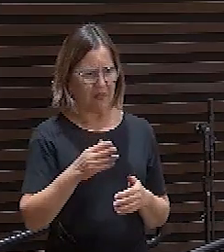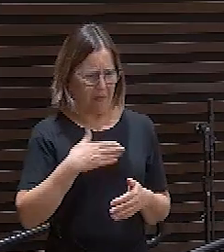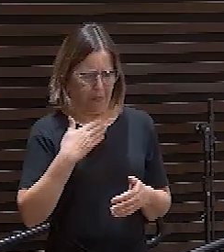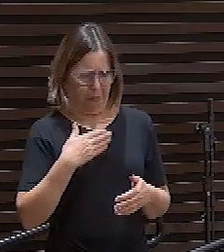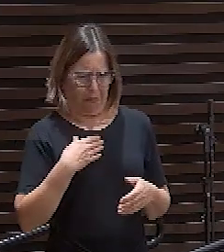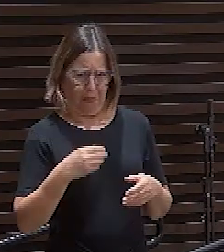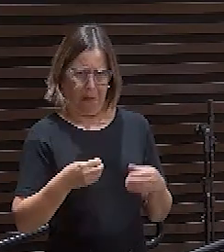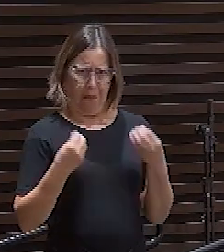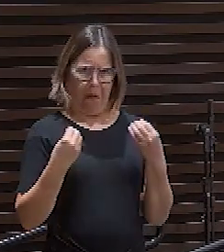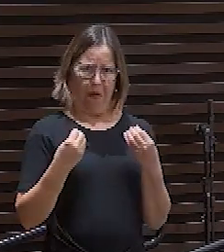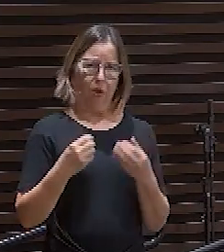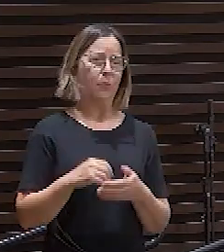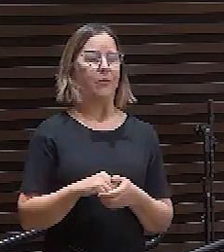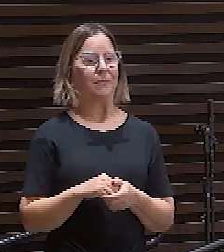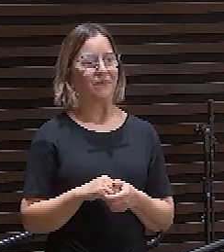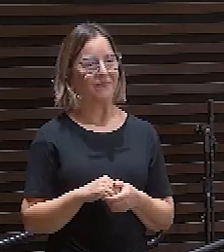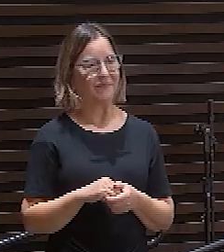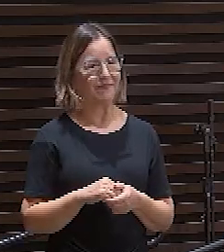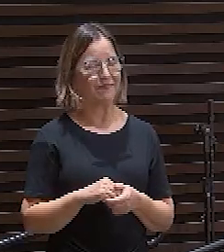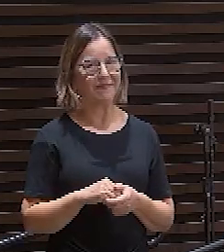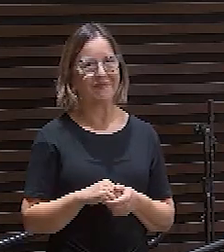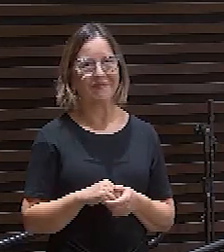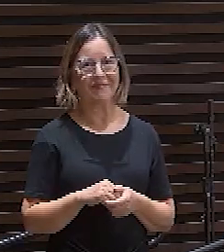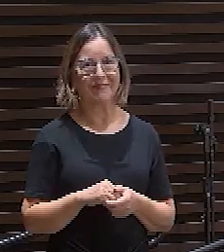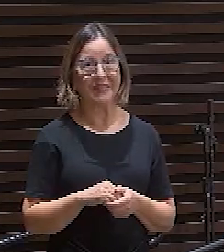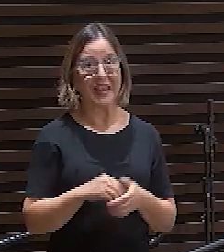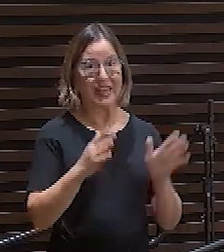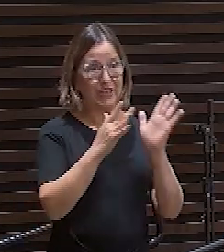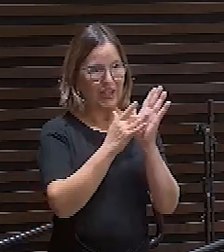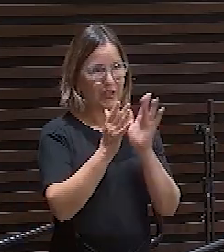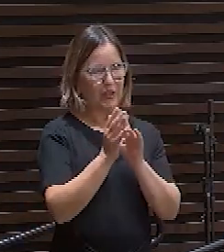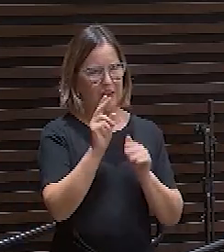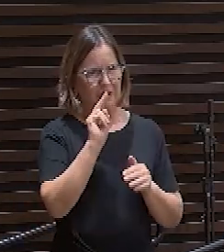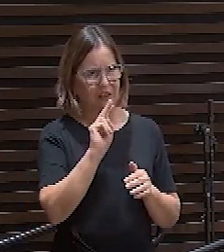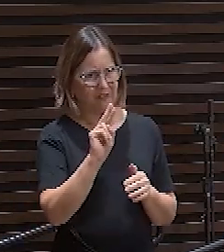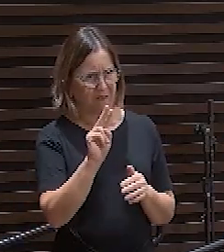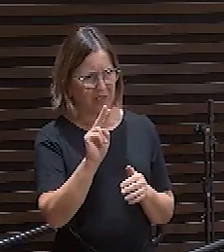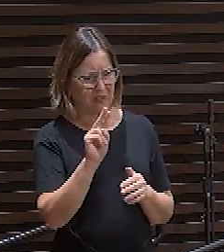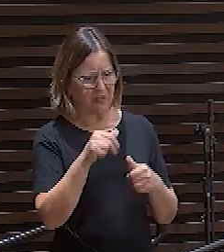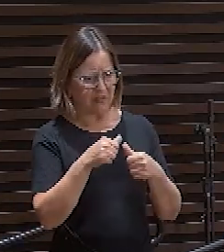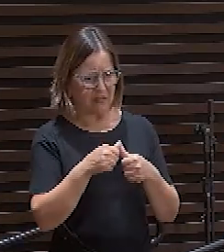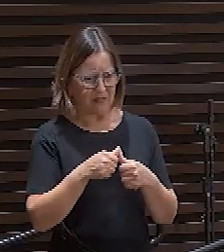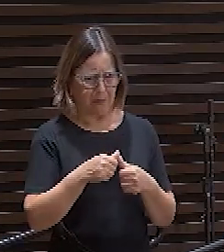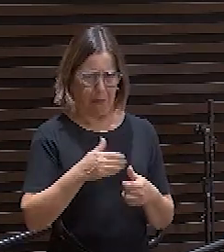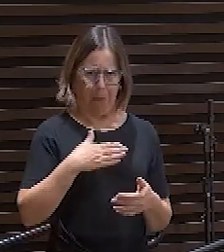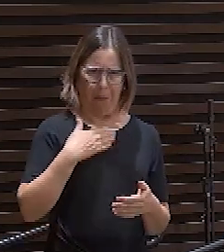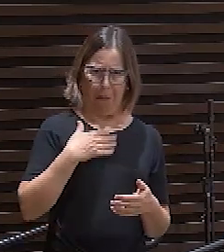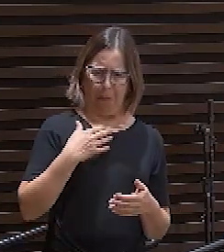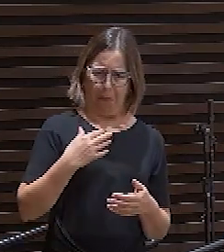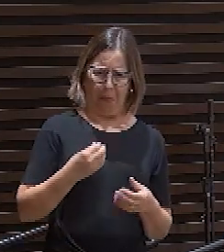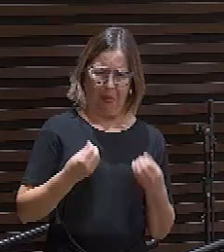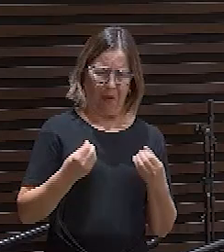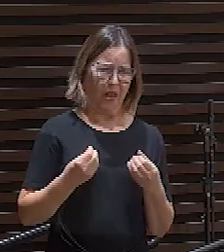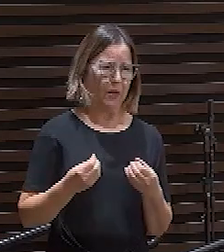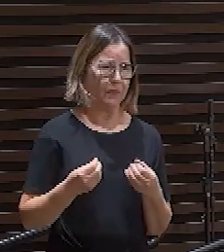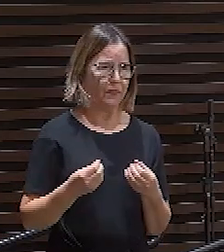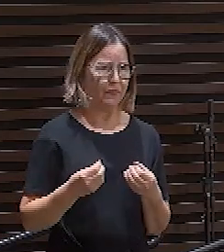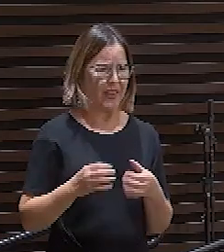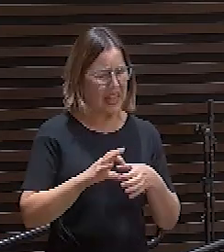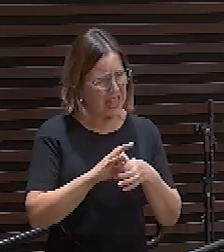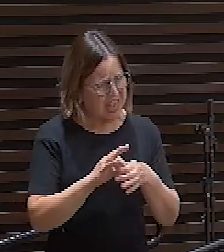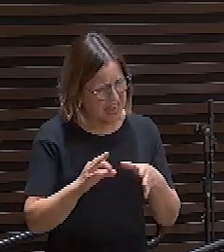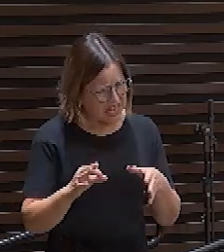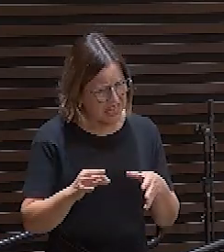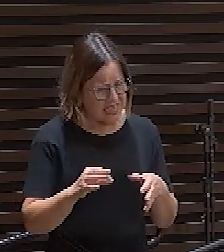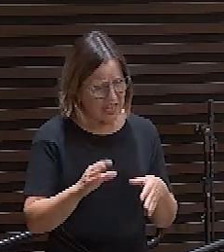Aqui nós estamos falando das crianças, né? Jesus, porém, vendo isto, indignou-se e disse-lhes: deixar vir a mim os